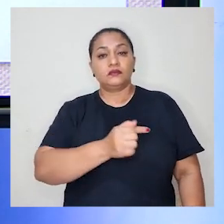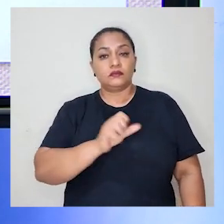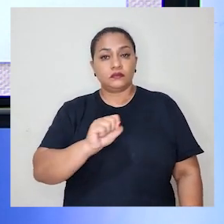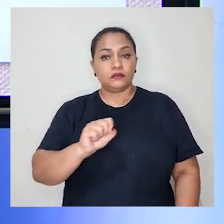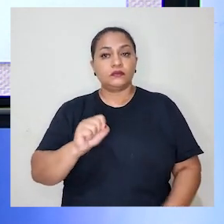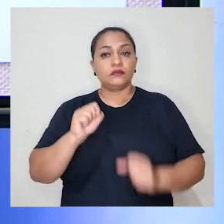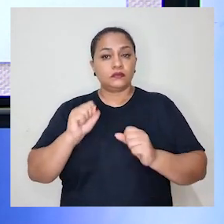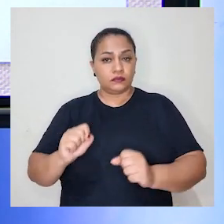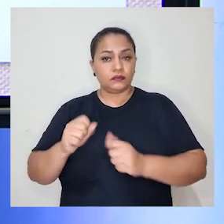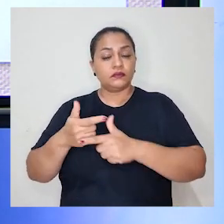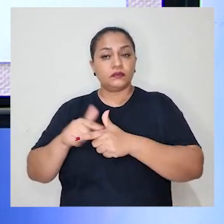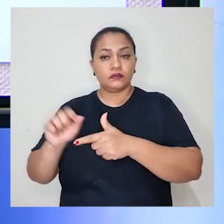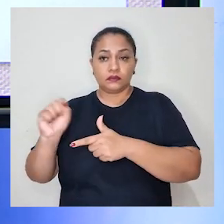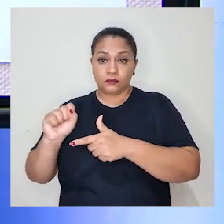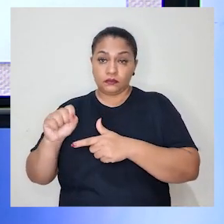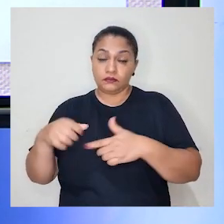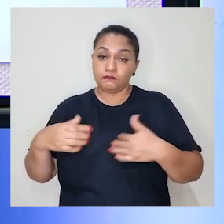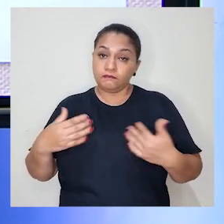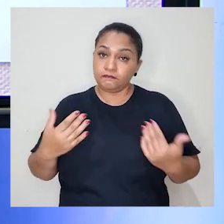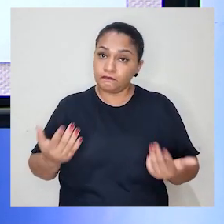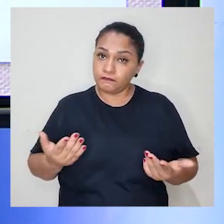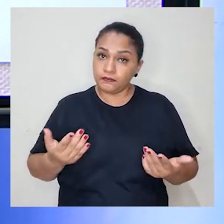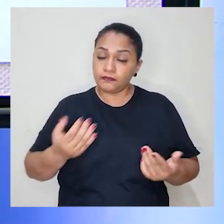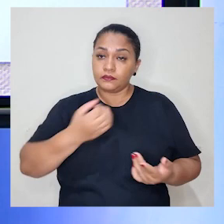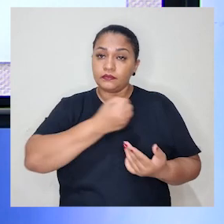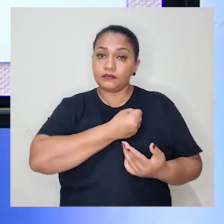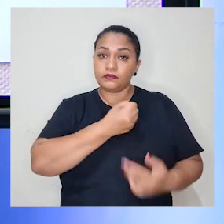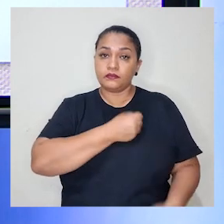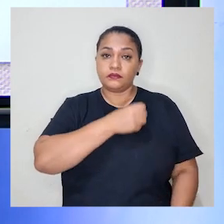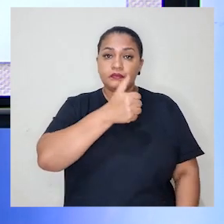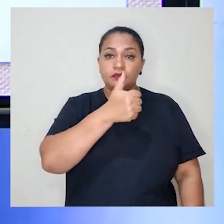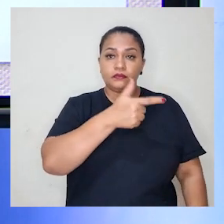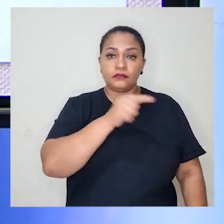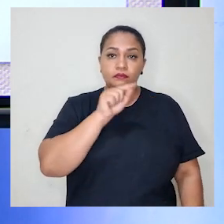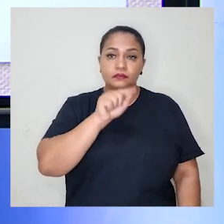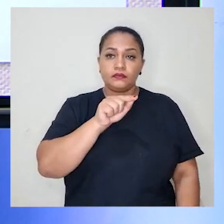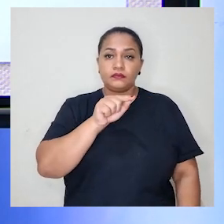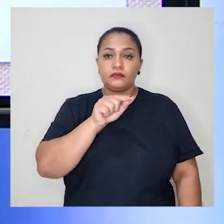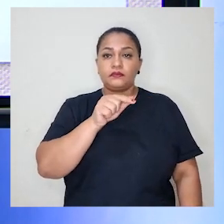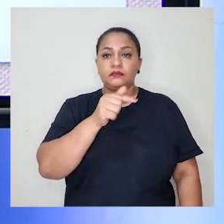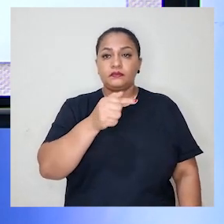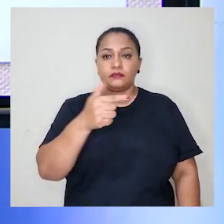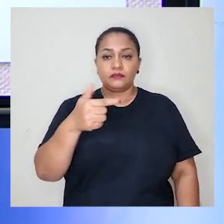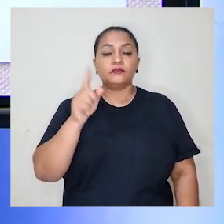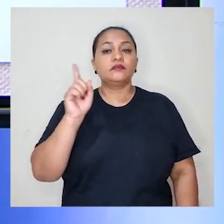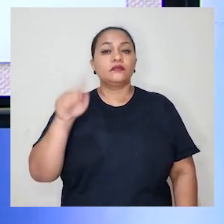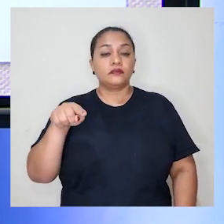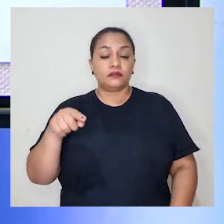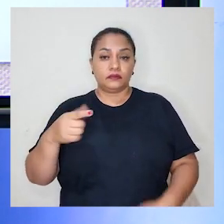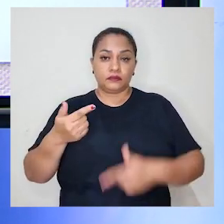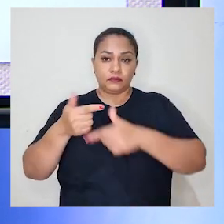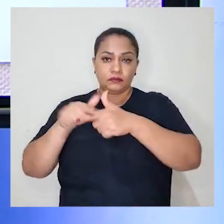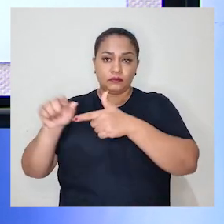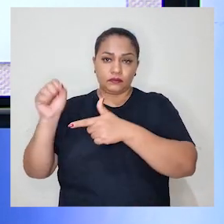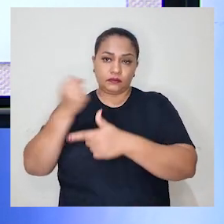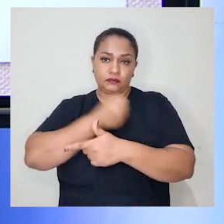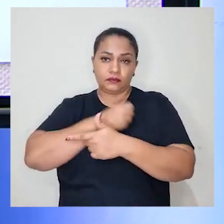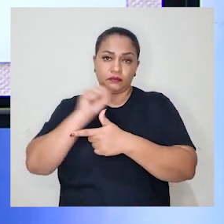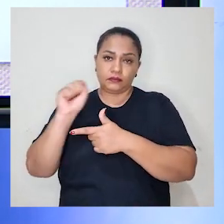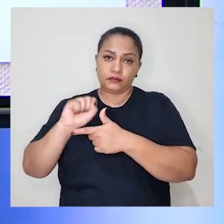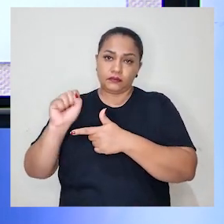8. Portanto, o número 12.072 é divisível por